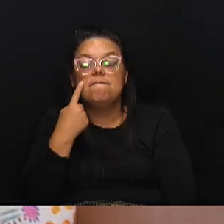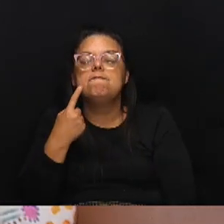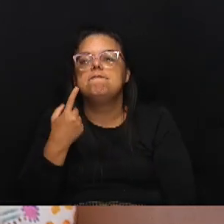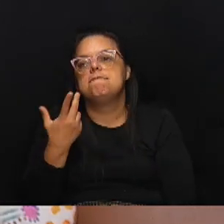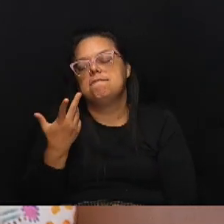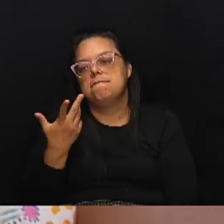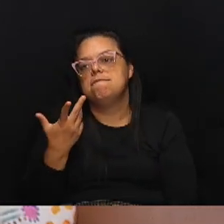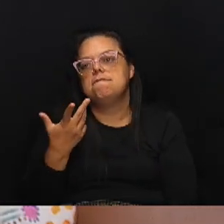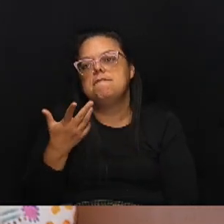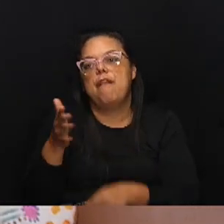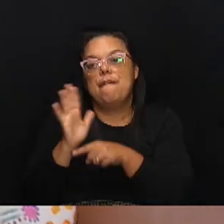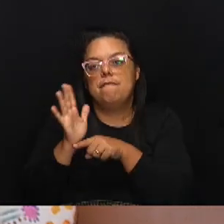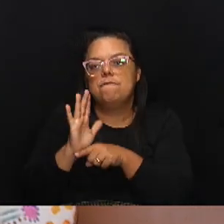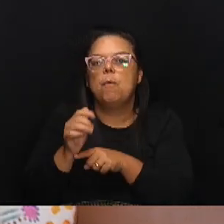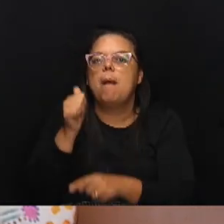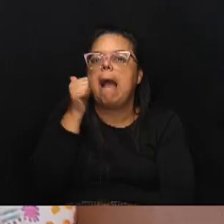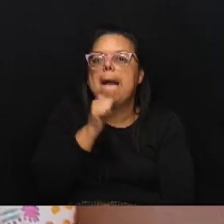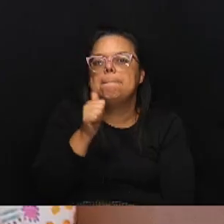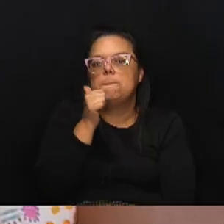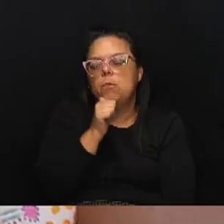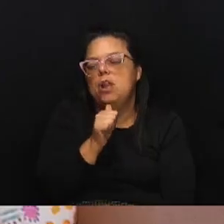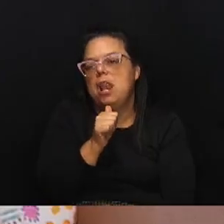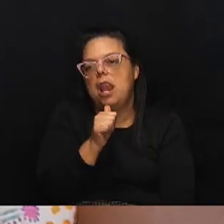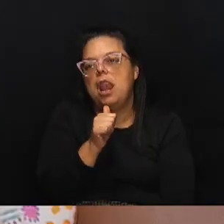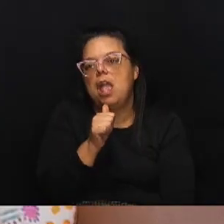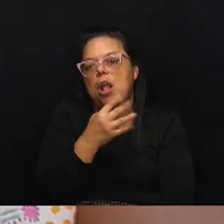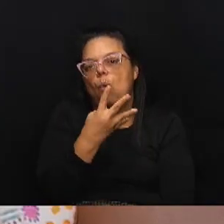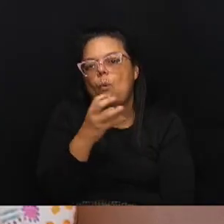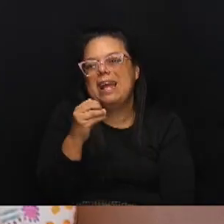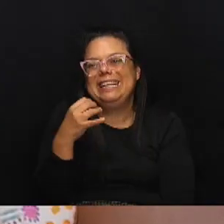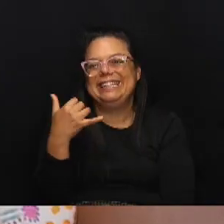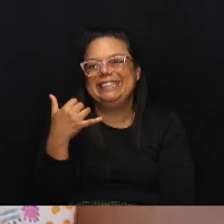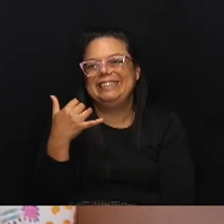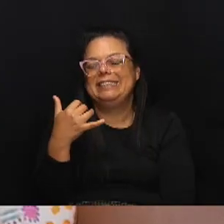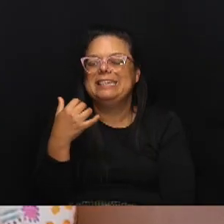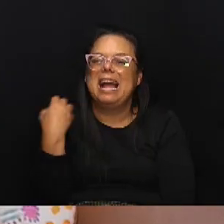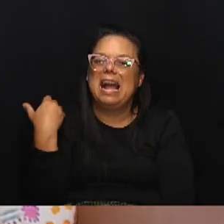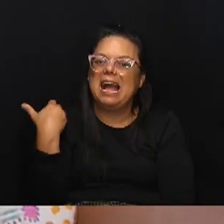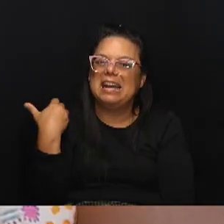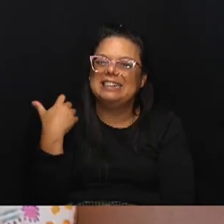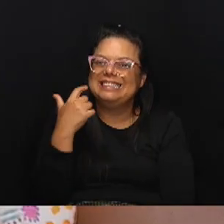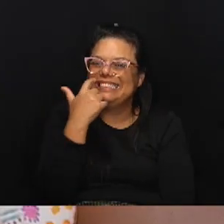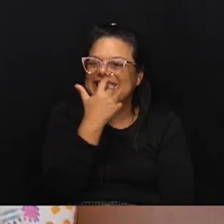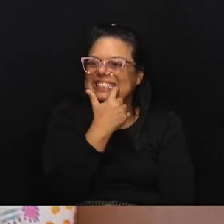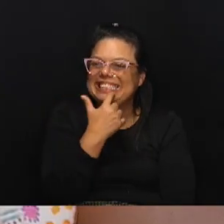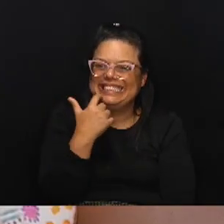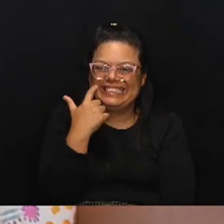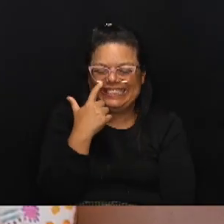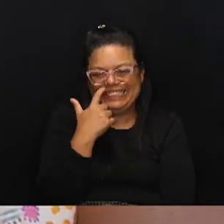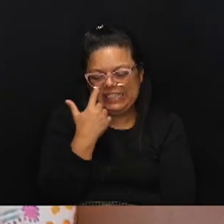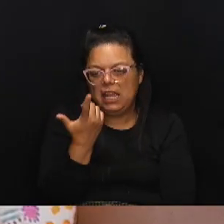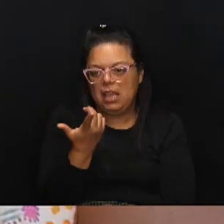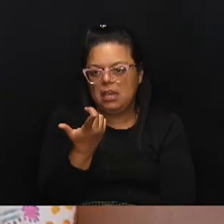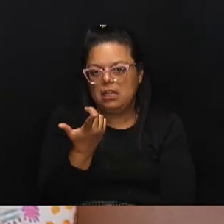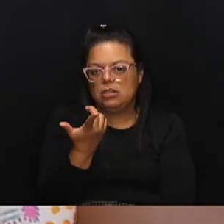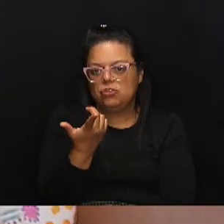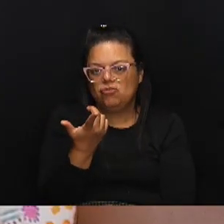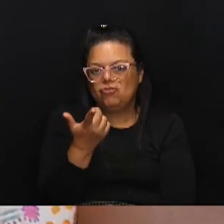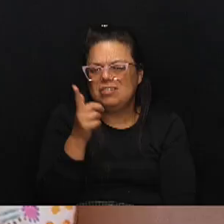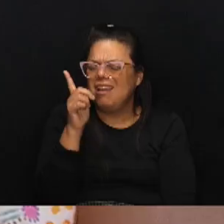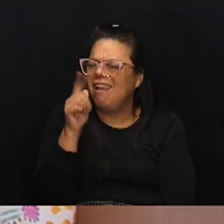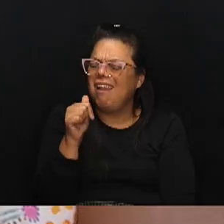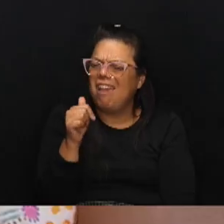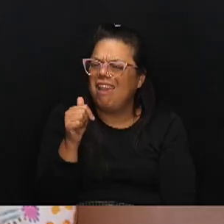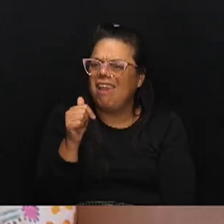filmes que mostram as mulheres brancas com 40 anos, com todos os dentes. Isso uma